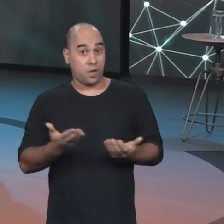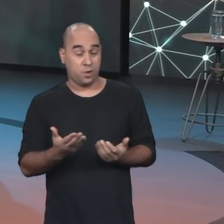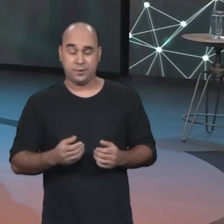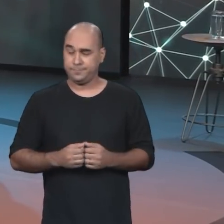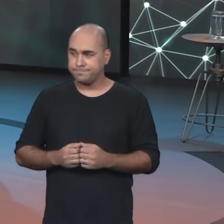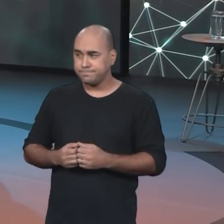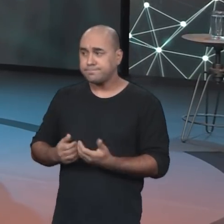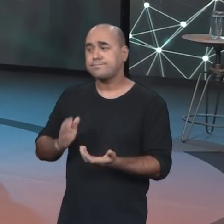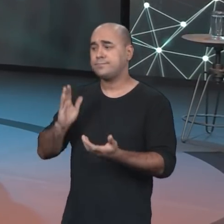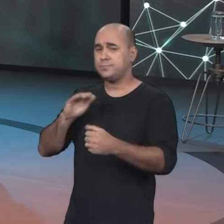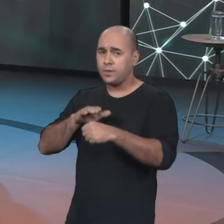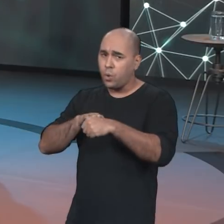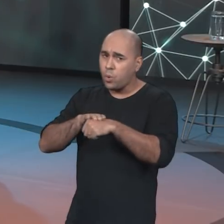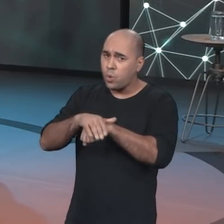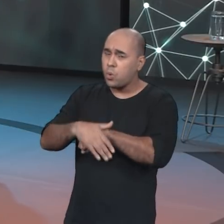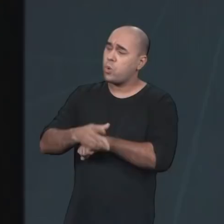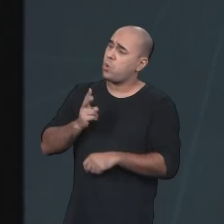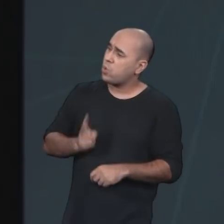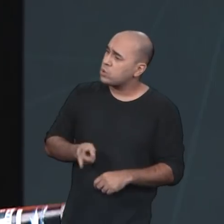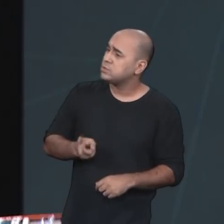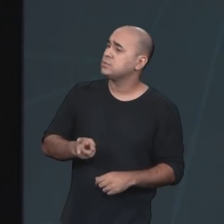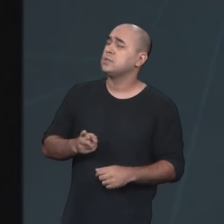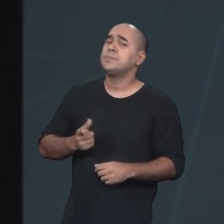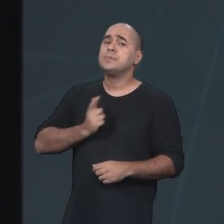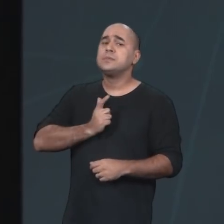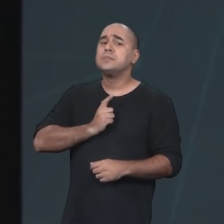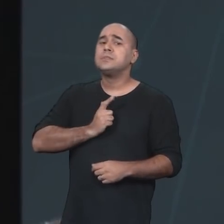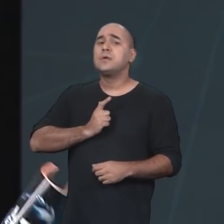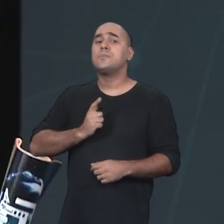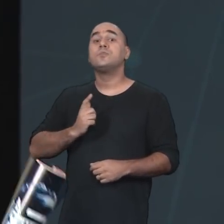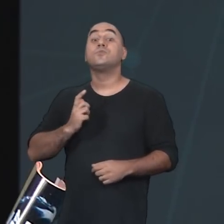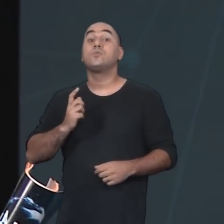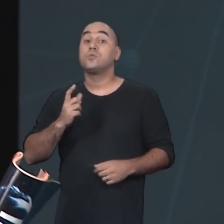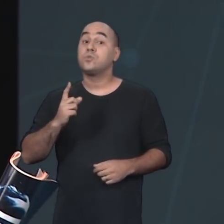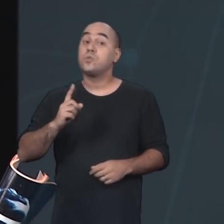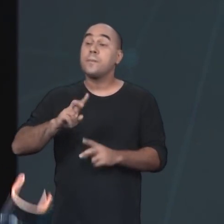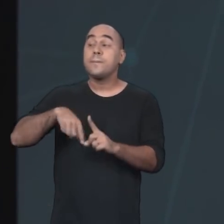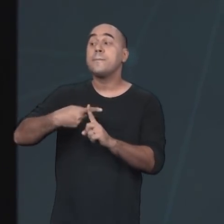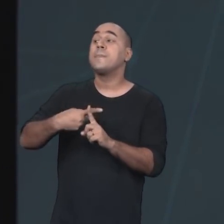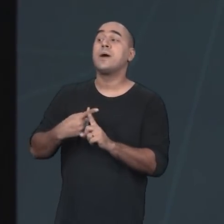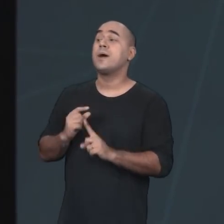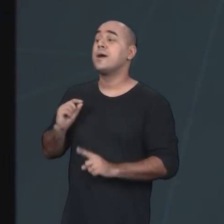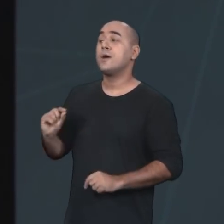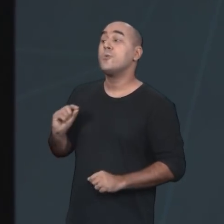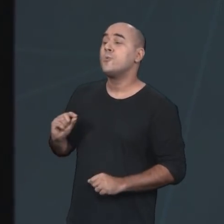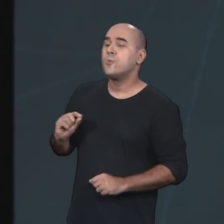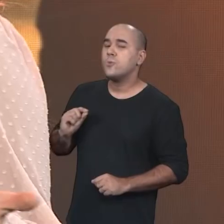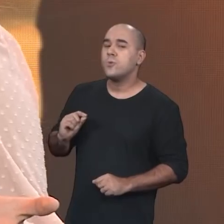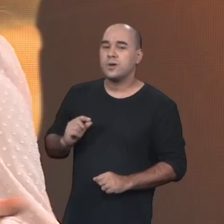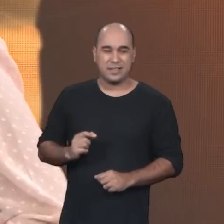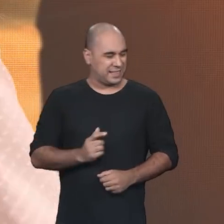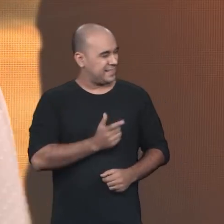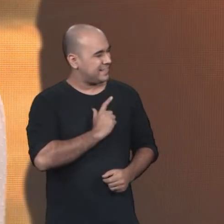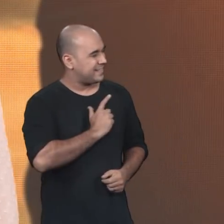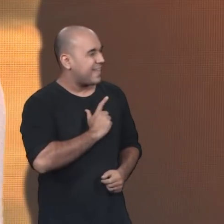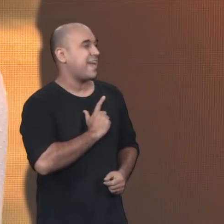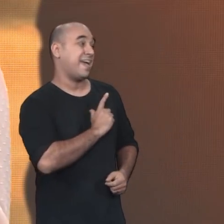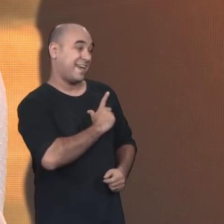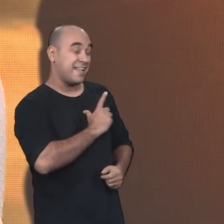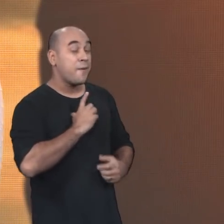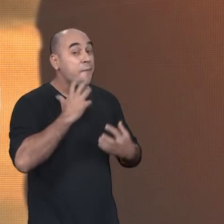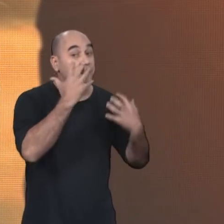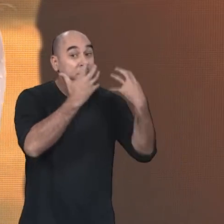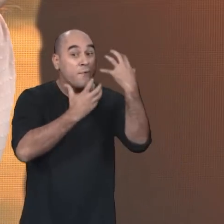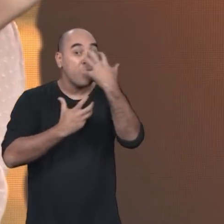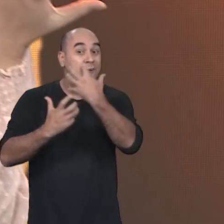além da reflexão e dessa aula com o Rodrigo Silva, temos mais coisas aqui também, não temos não? A gente tem música, que também